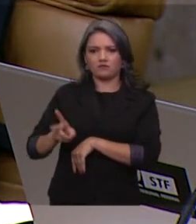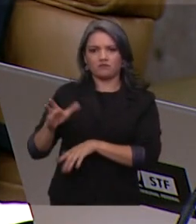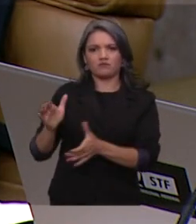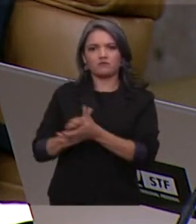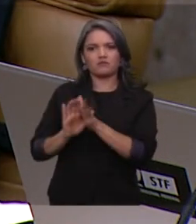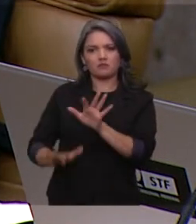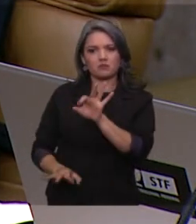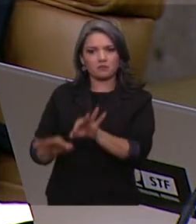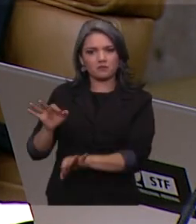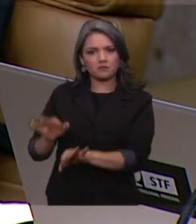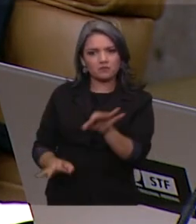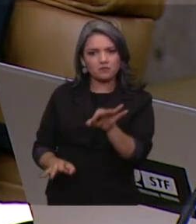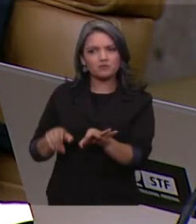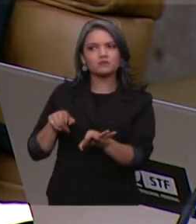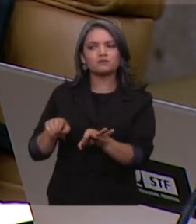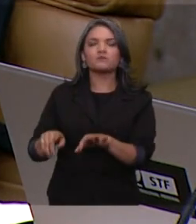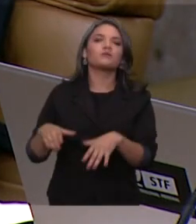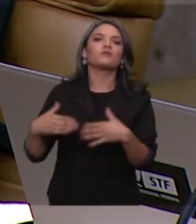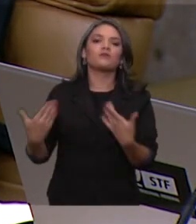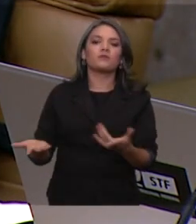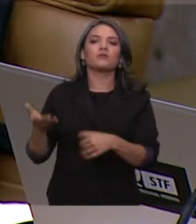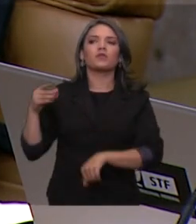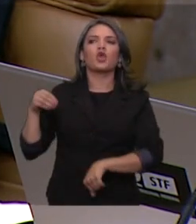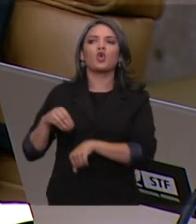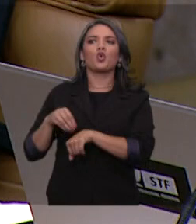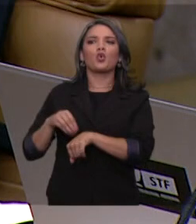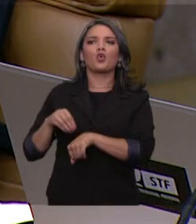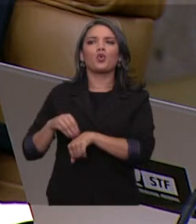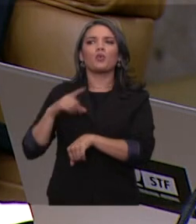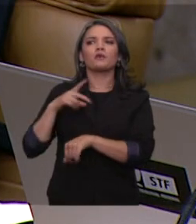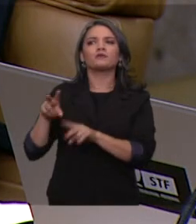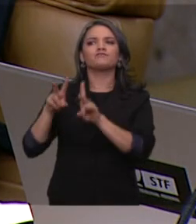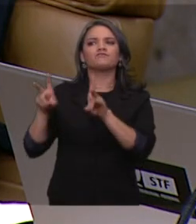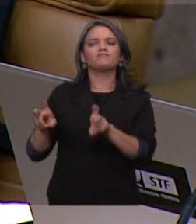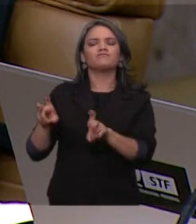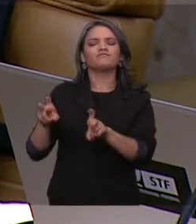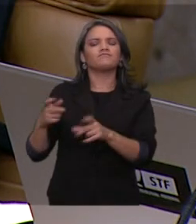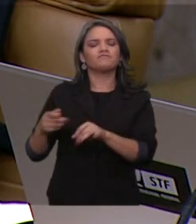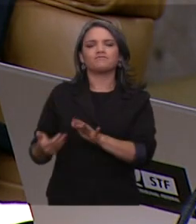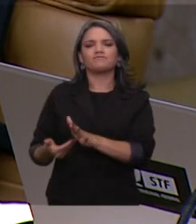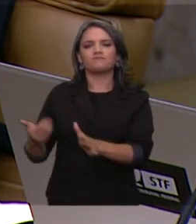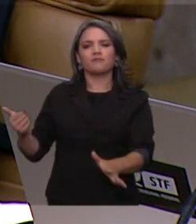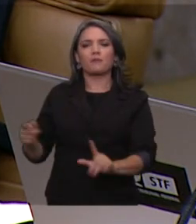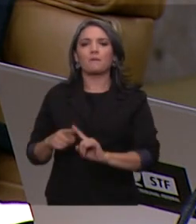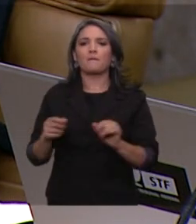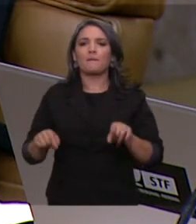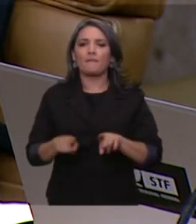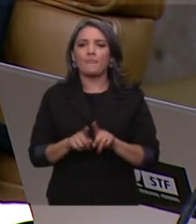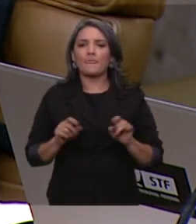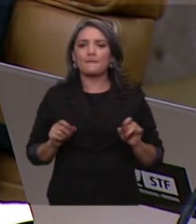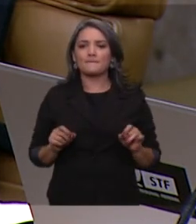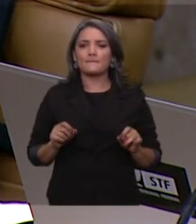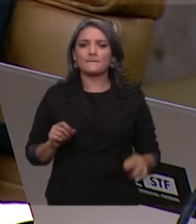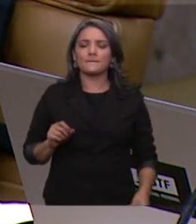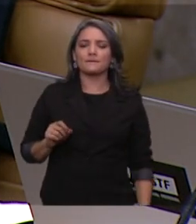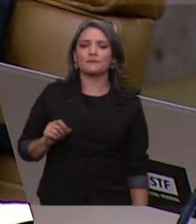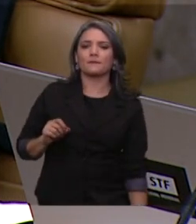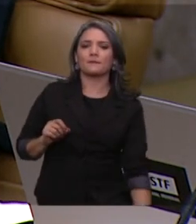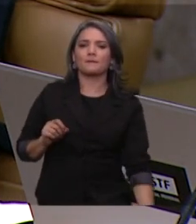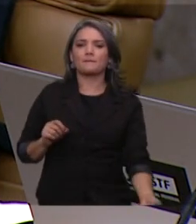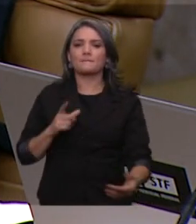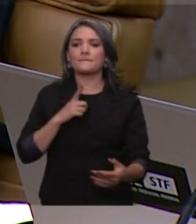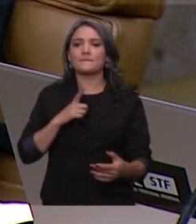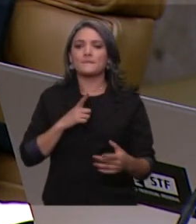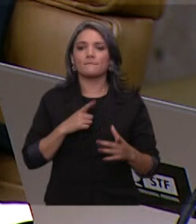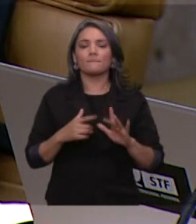Judicial qualquer ideia de culpa. Acho que, em grande parte, este desdobramento, este desenvolvimento institucional